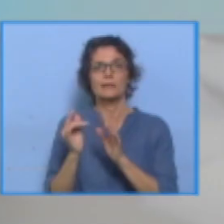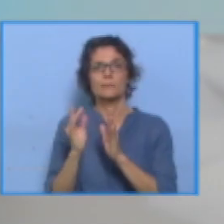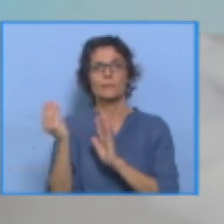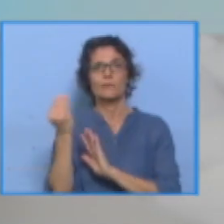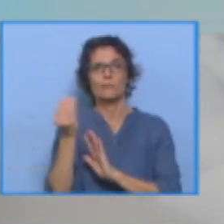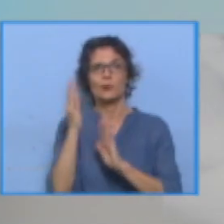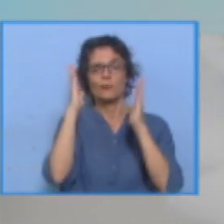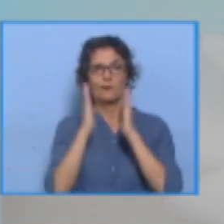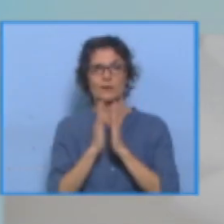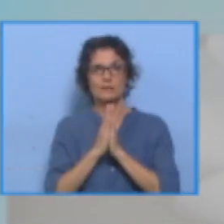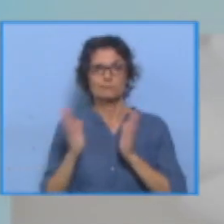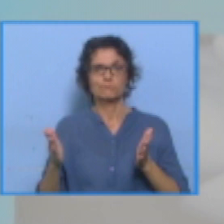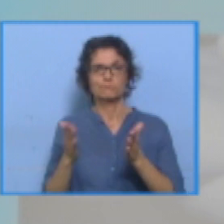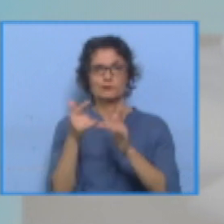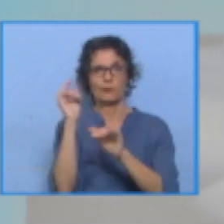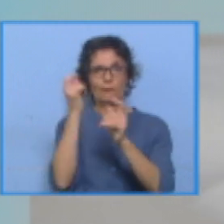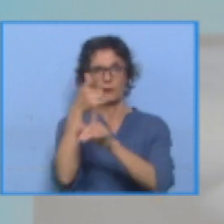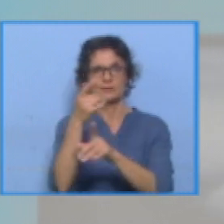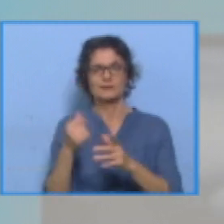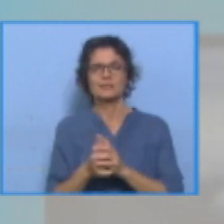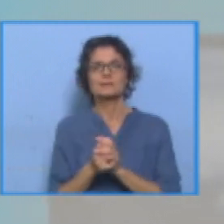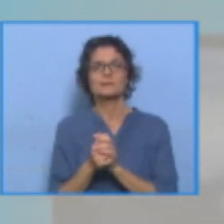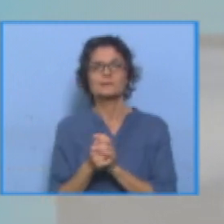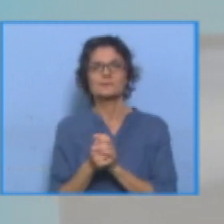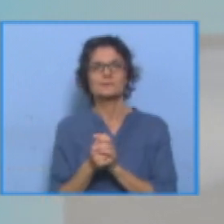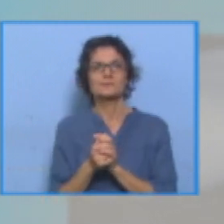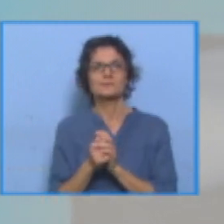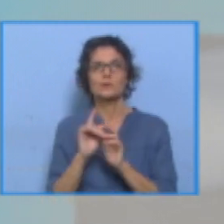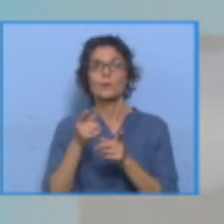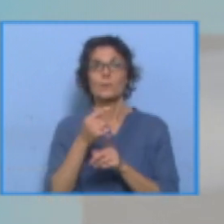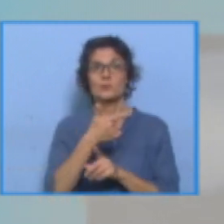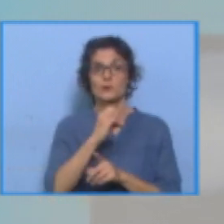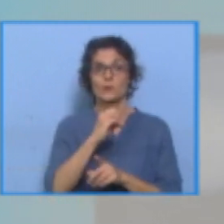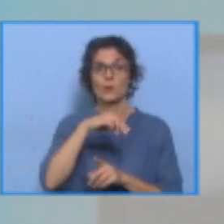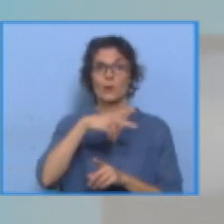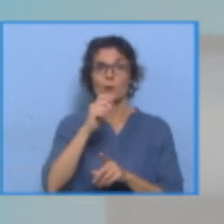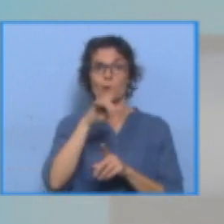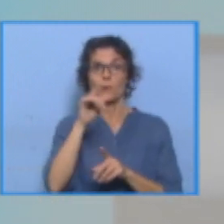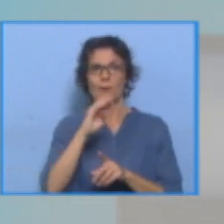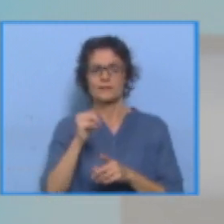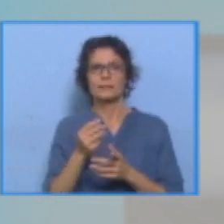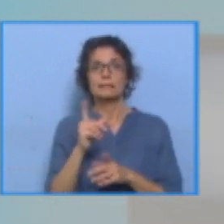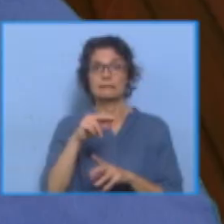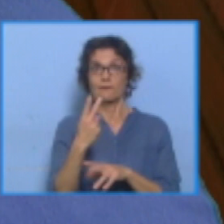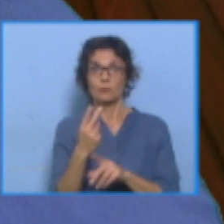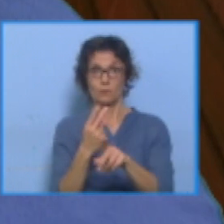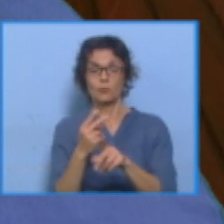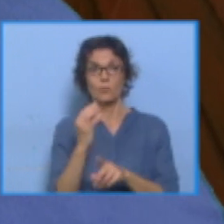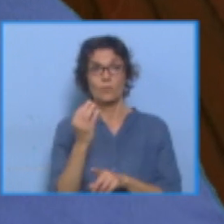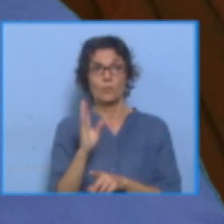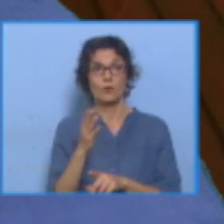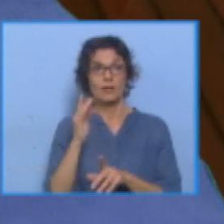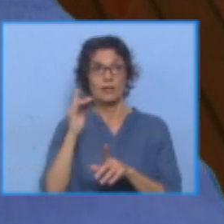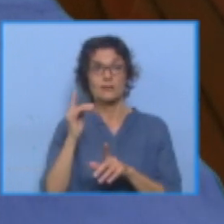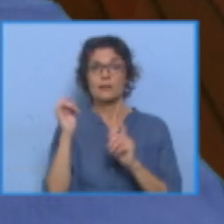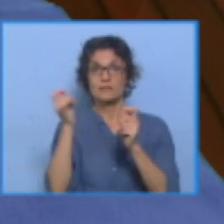iniciativa. Começo pelo Tomás. O Porto é a segunda vez que vão realizar o Fates